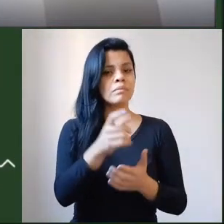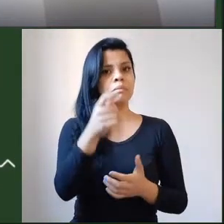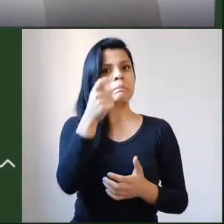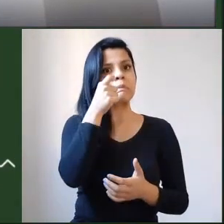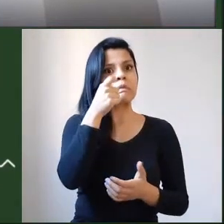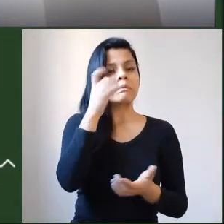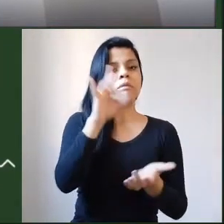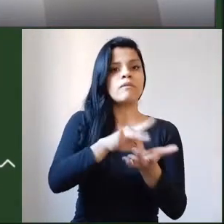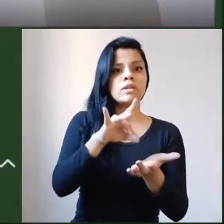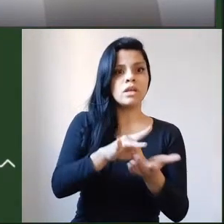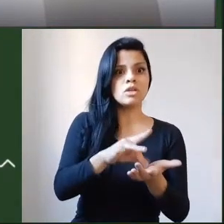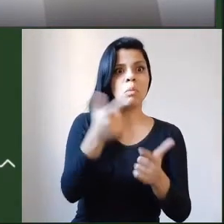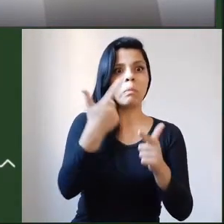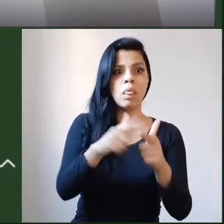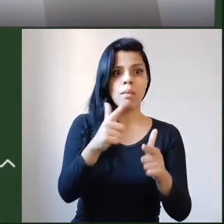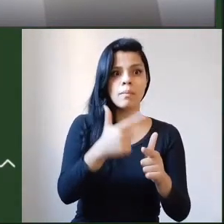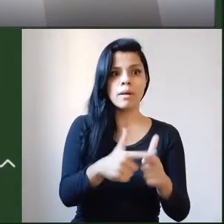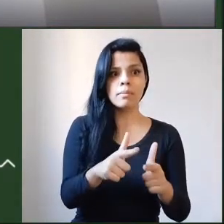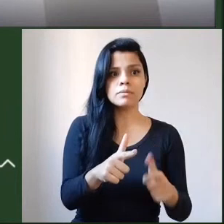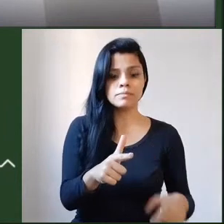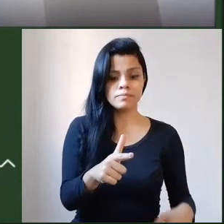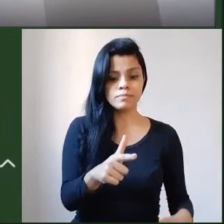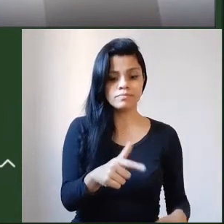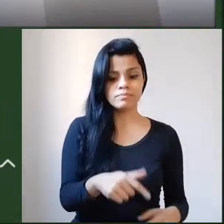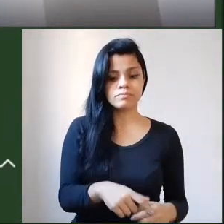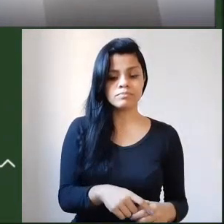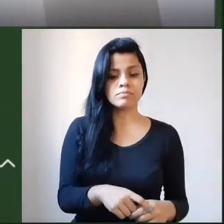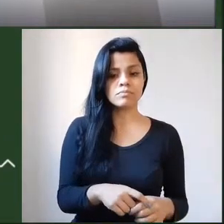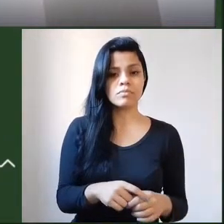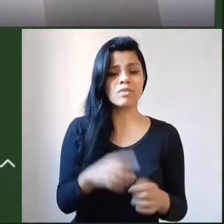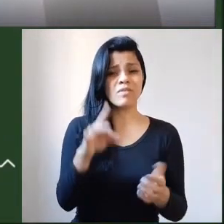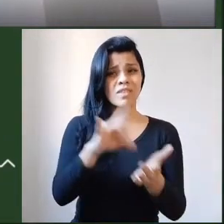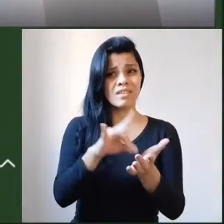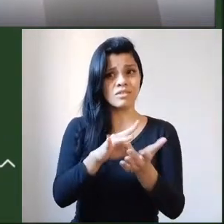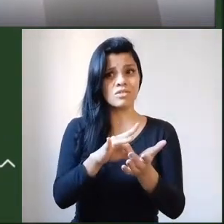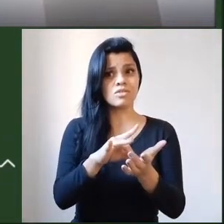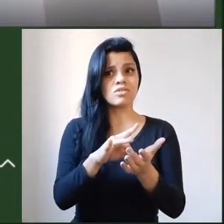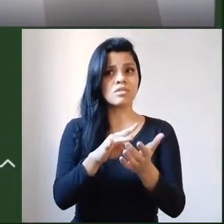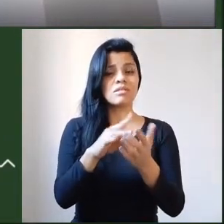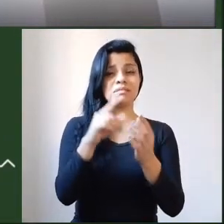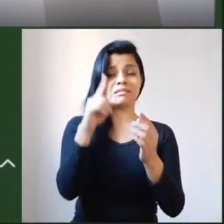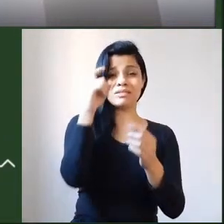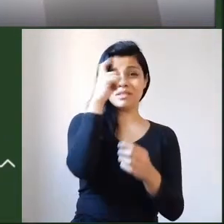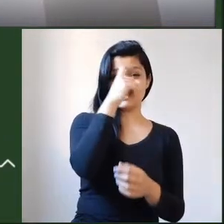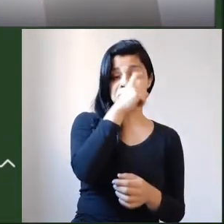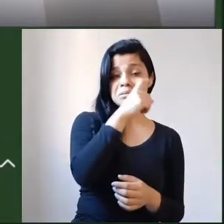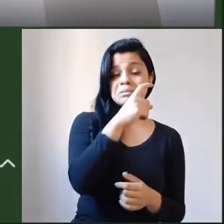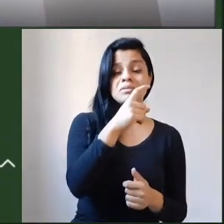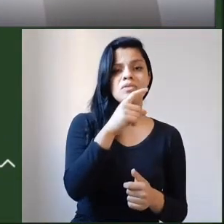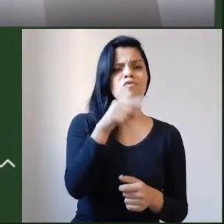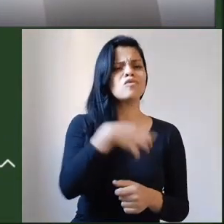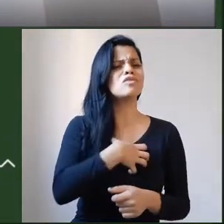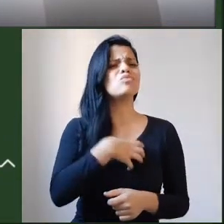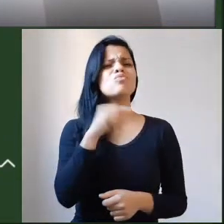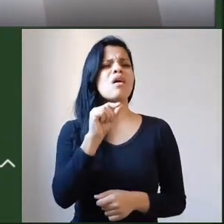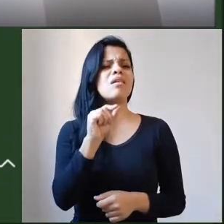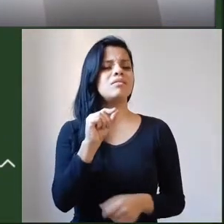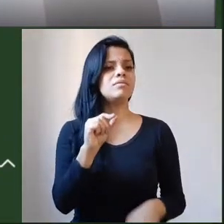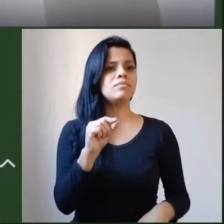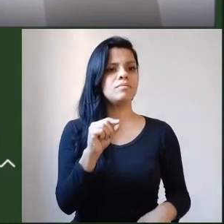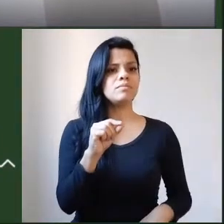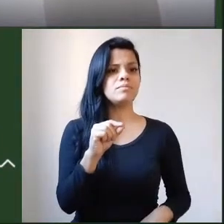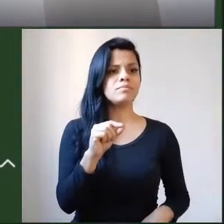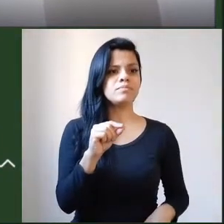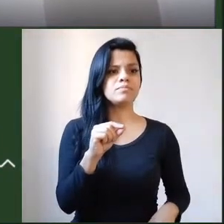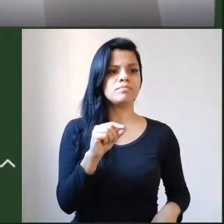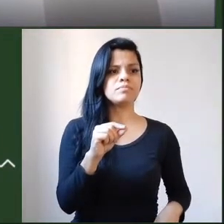pouco mais palpável para você esse problema, né, que ele começou a ficar mais próximo, te deu algum medo, alguma insegurança nesse momento? Como é que você